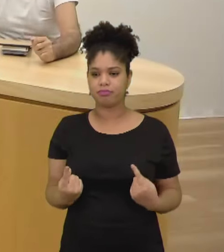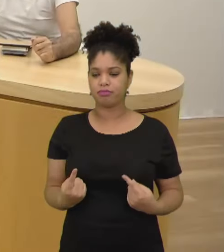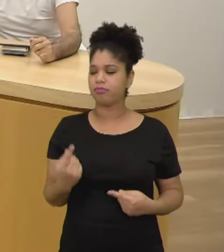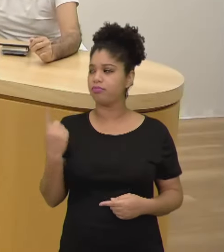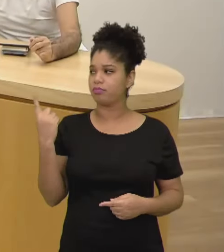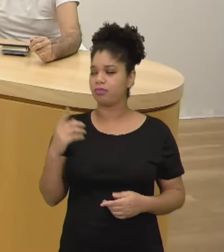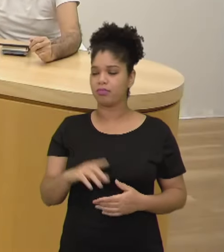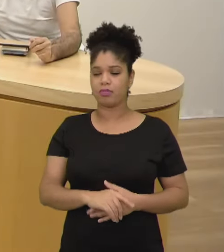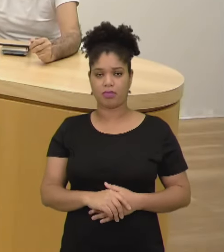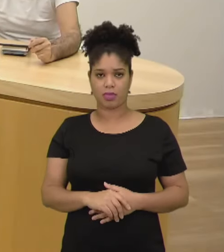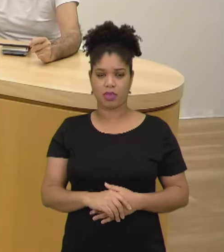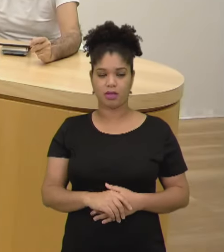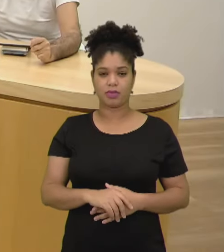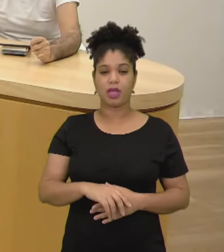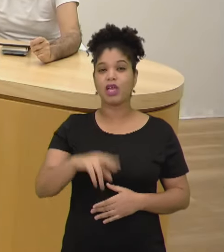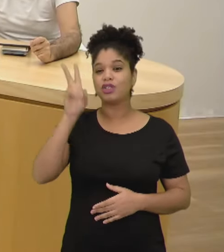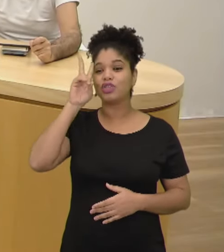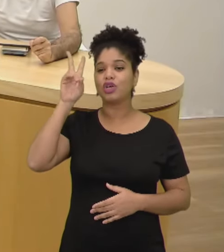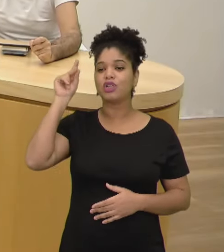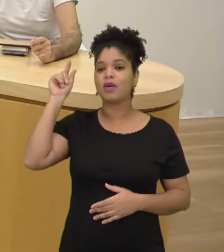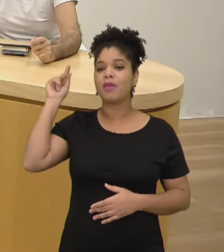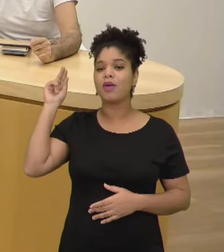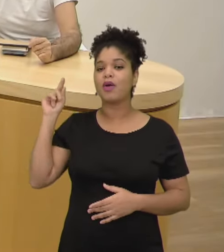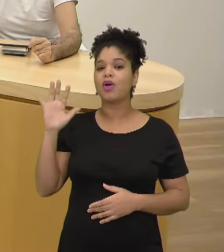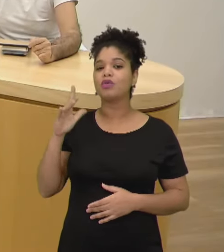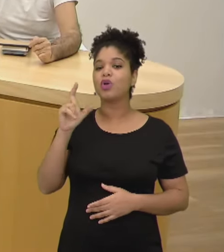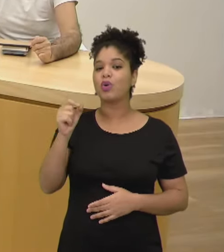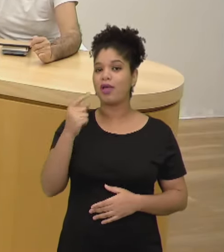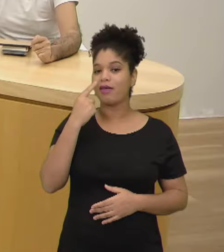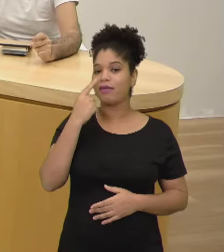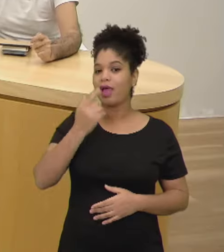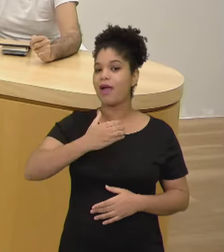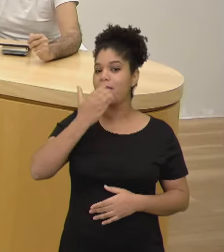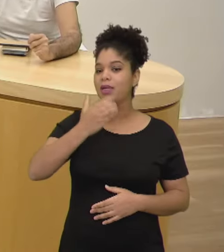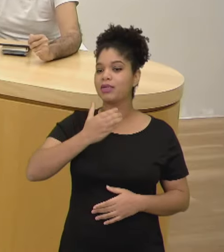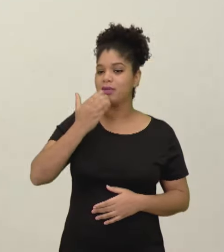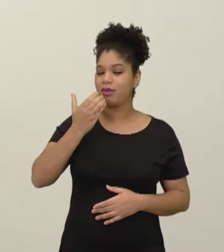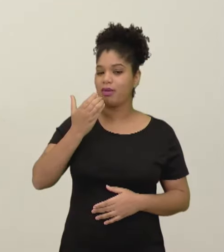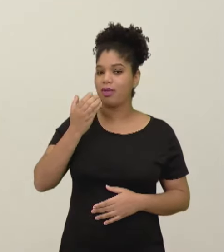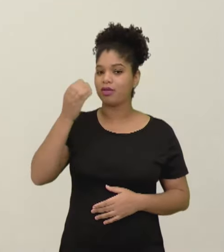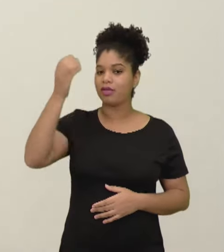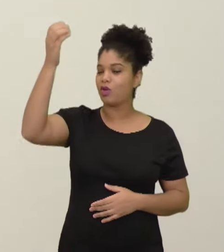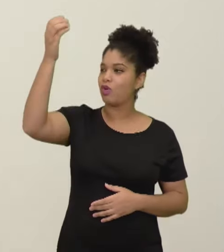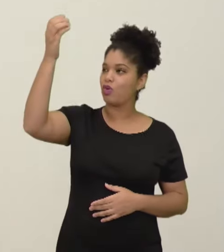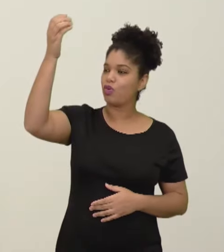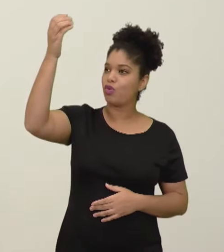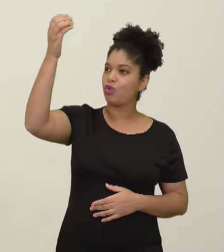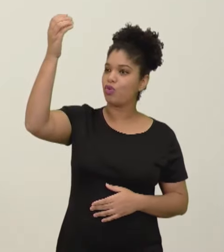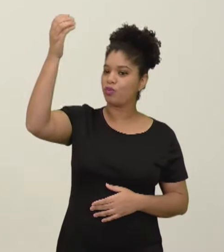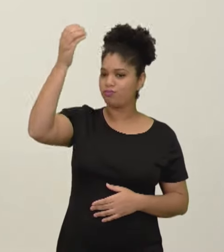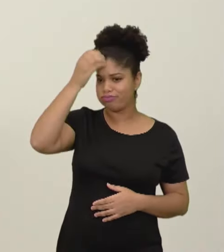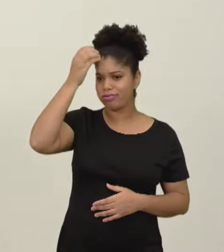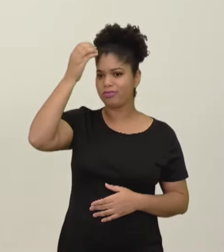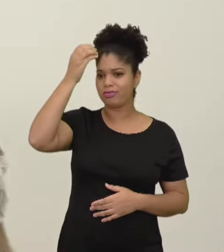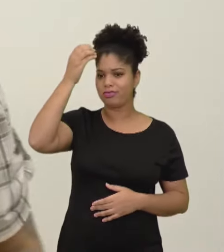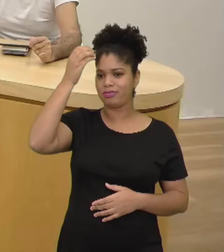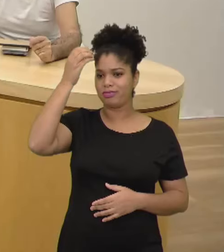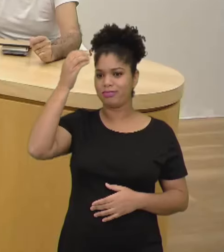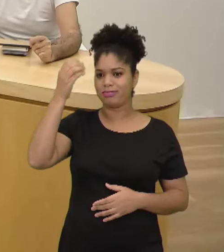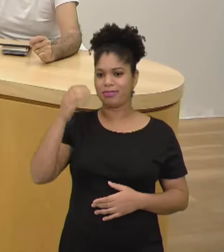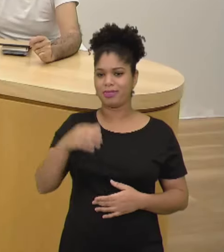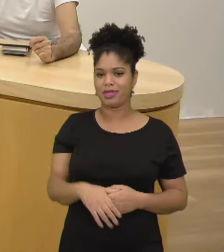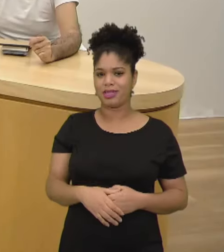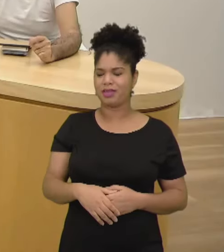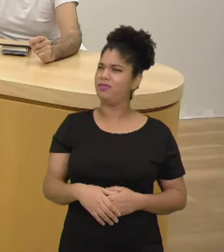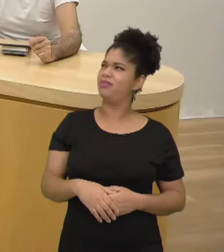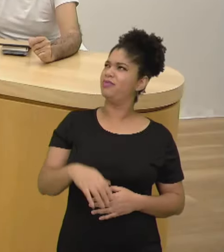a lenda, ele tava... Aconteceu aqui, ó, uma maçãzinha igual essa, caiu no coco dele e... Aí